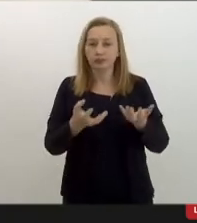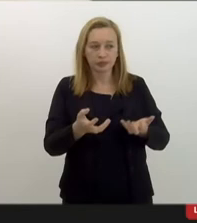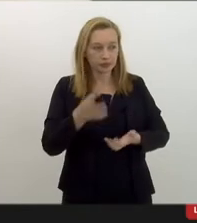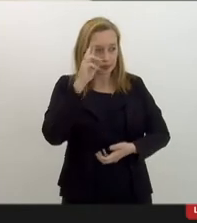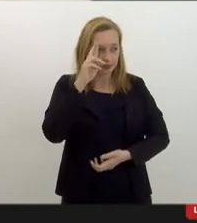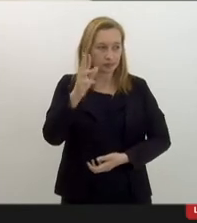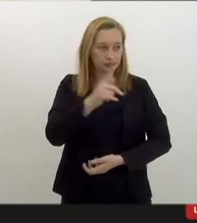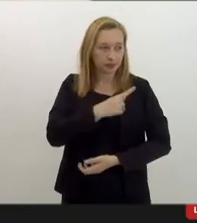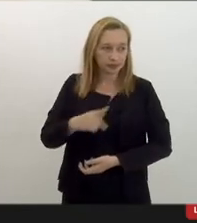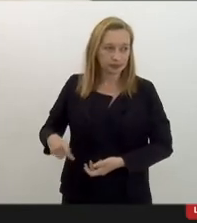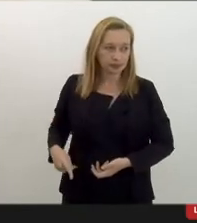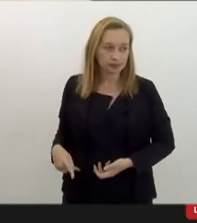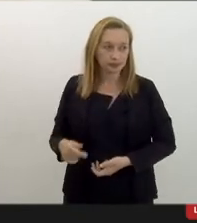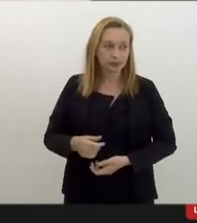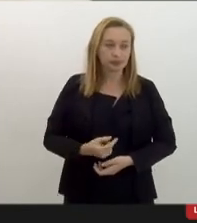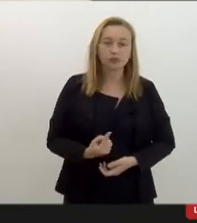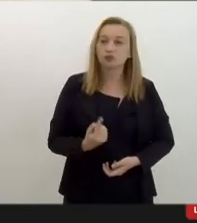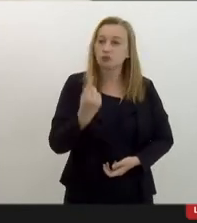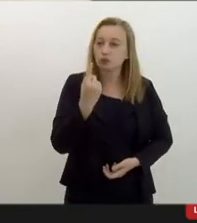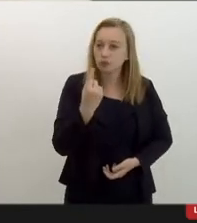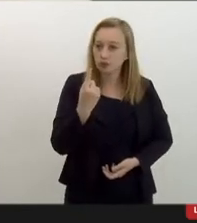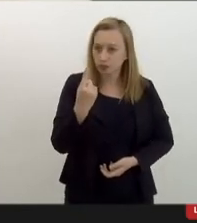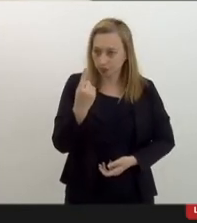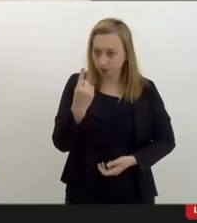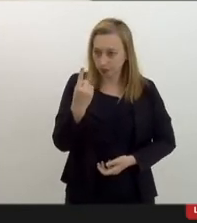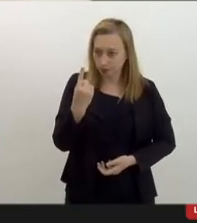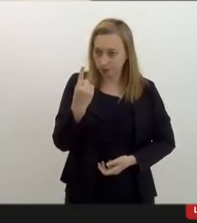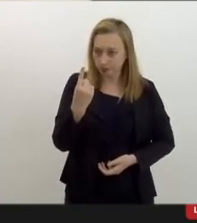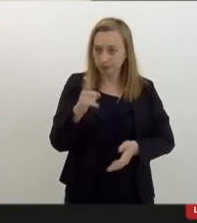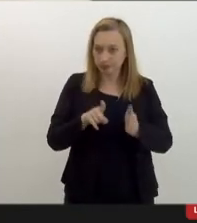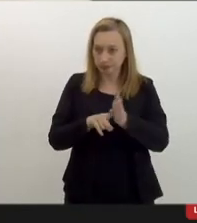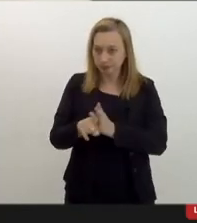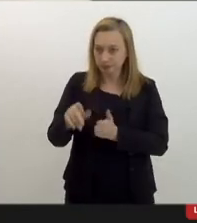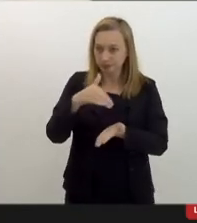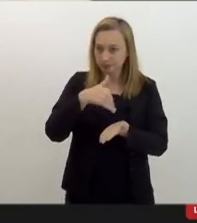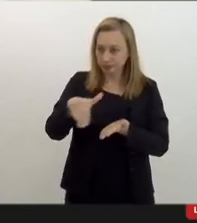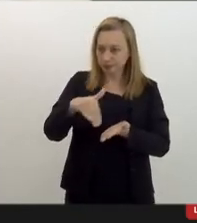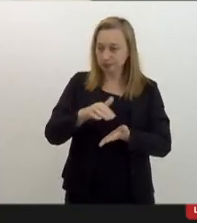apenas fazer uma indagação ao norte